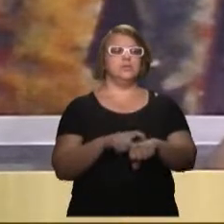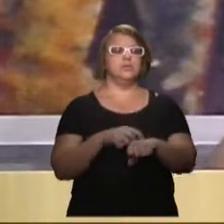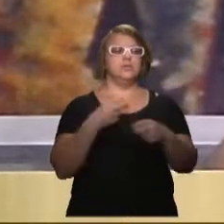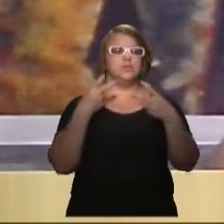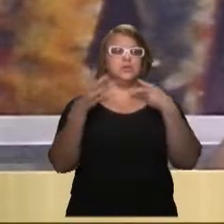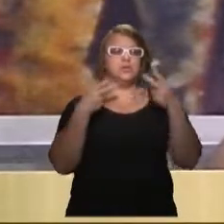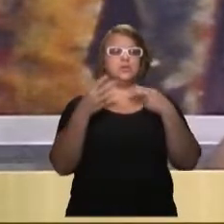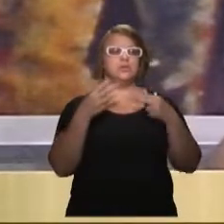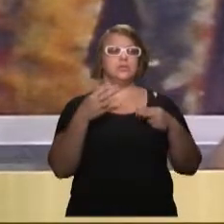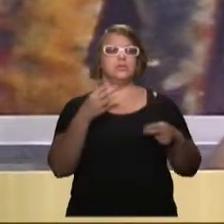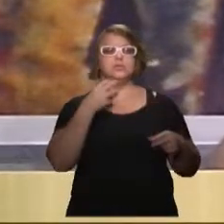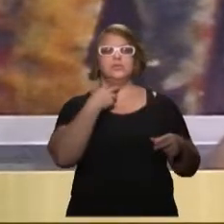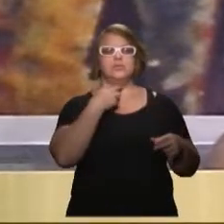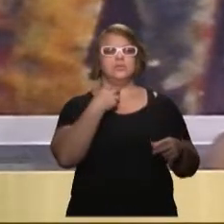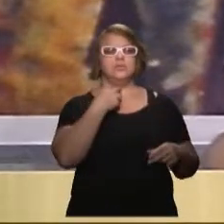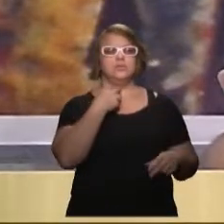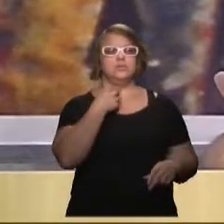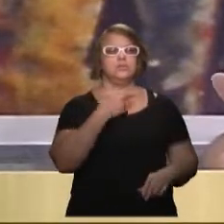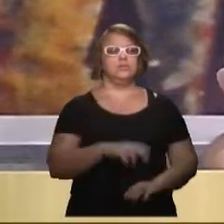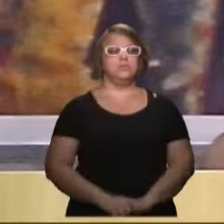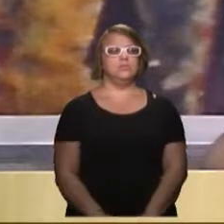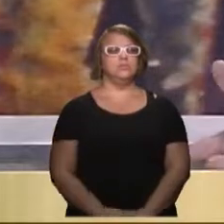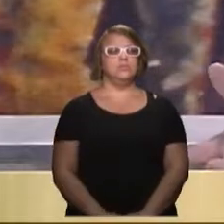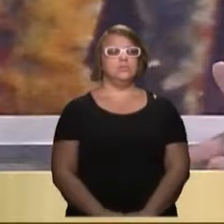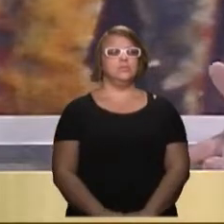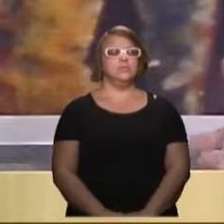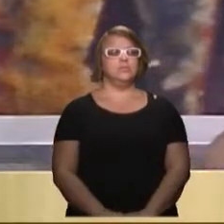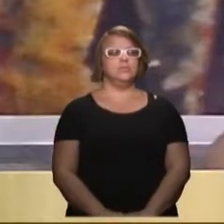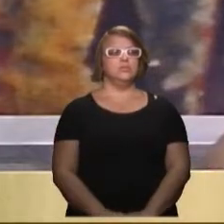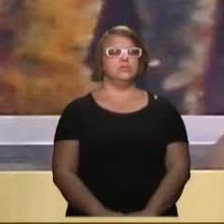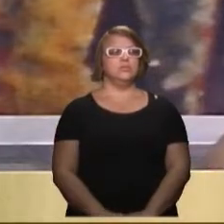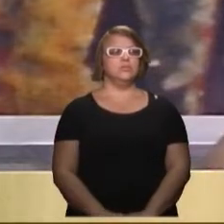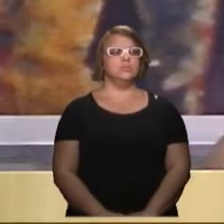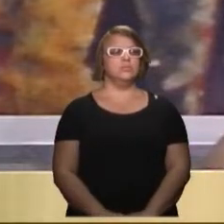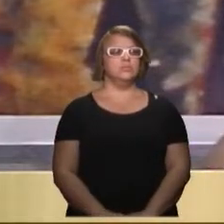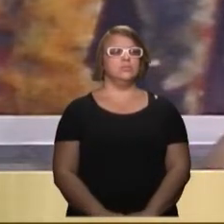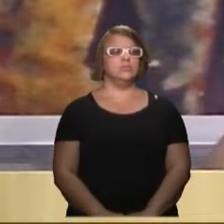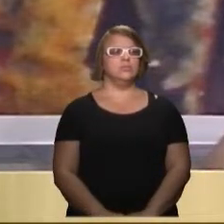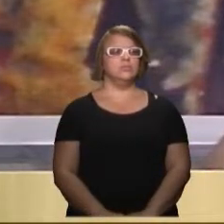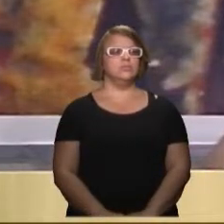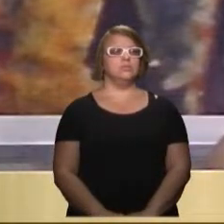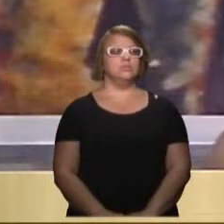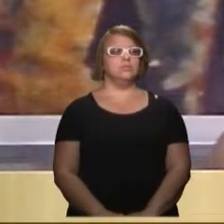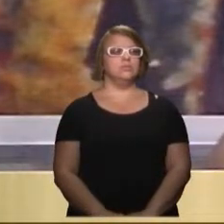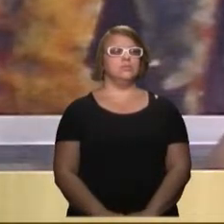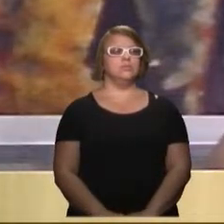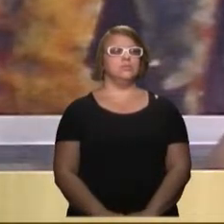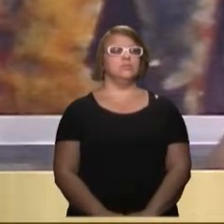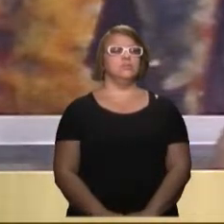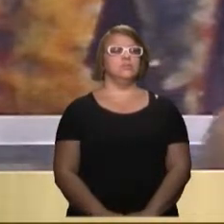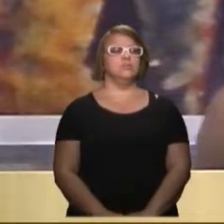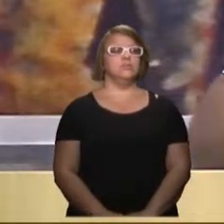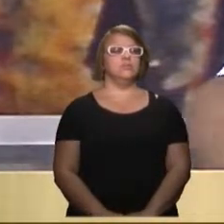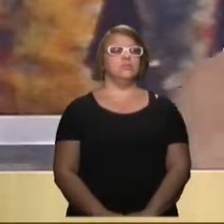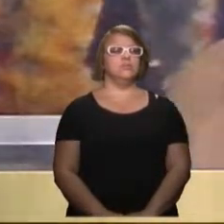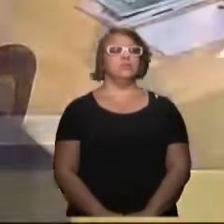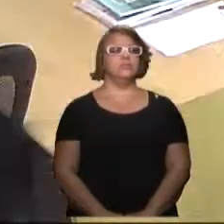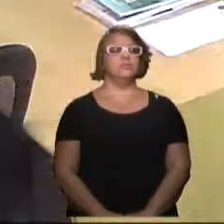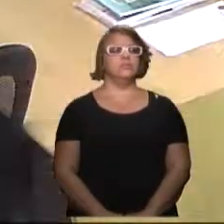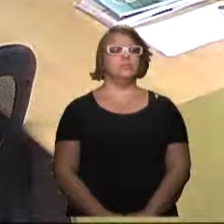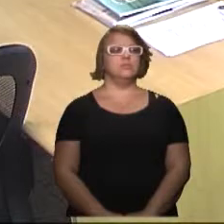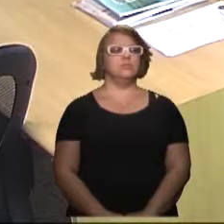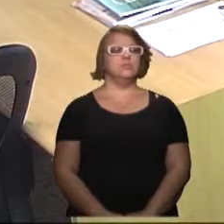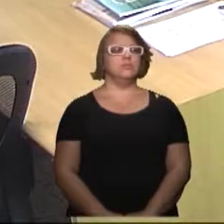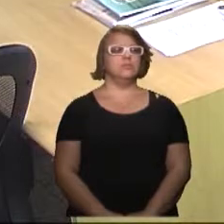Totalmente possível. Então, nós faremos uma extraordinária essa semana para votar, ok? Vereador Salvador Soares,